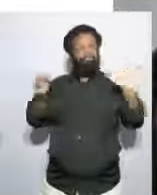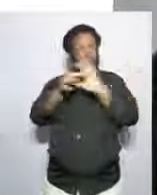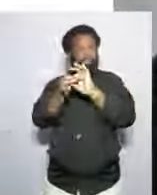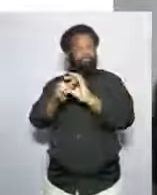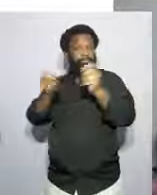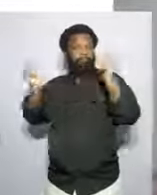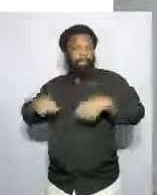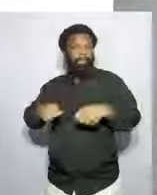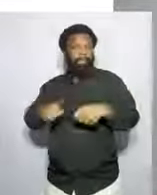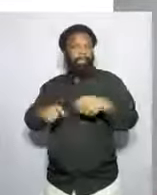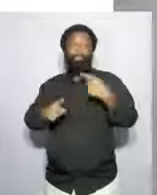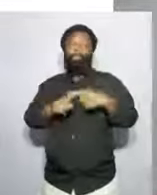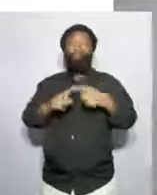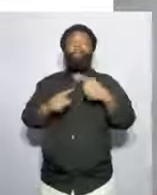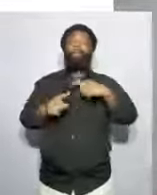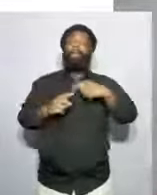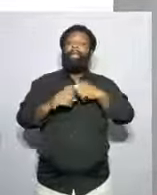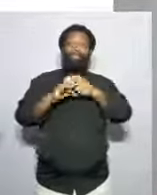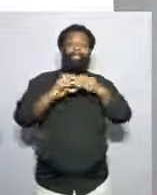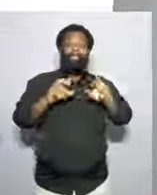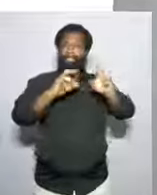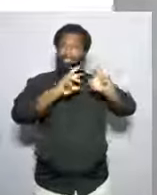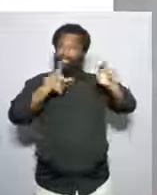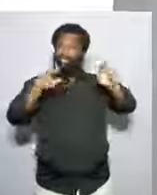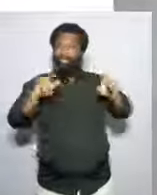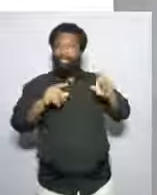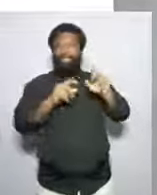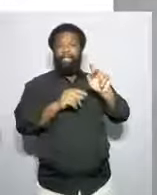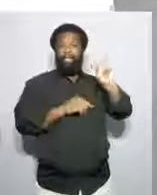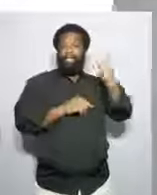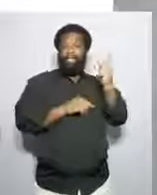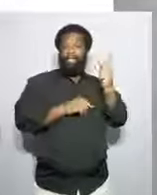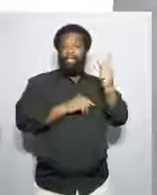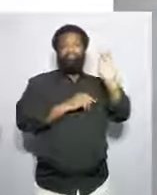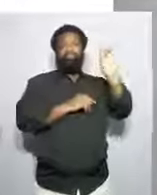características diferentes, ele acaba não pertencendo a nenhuma